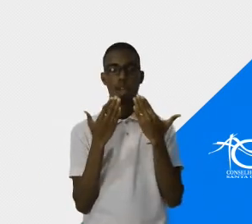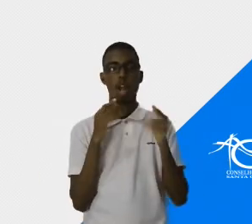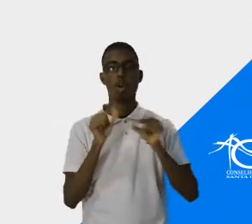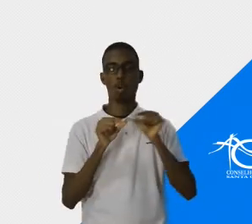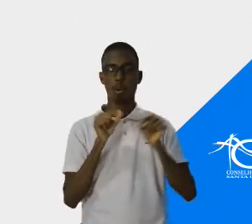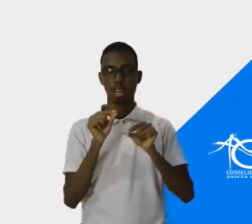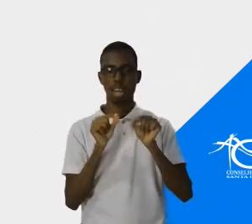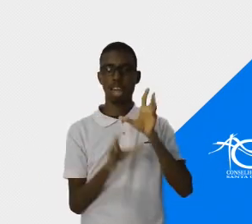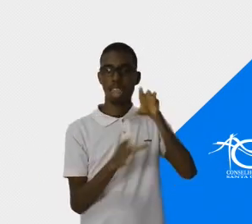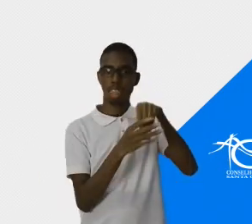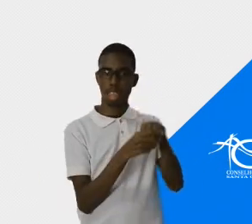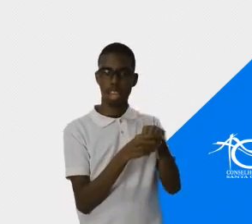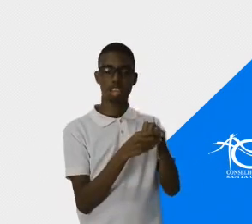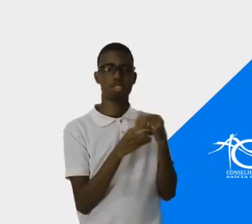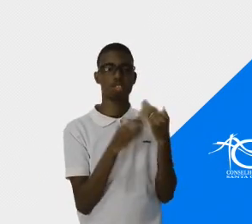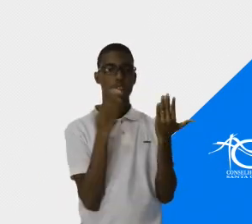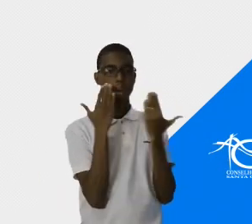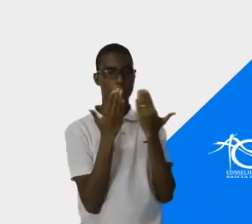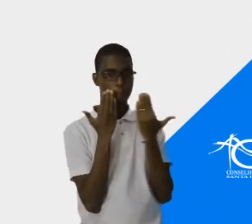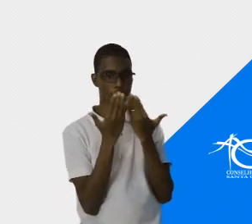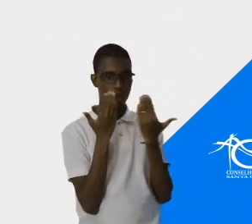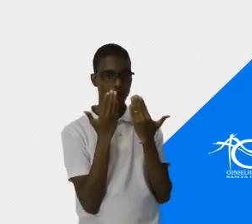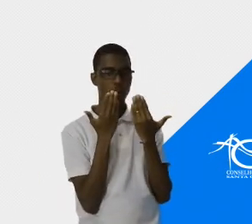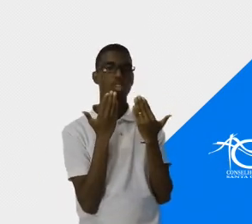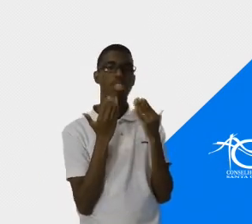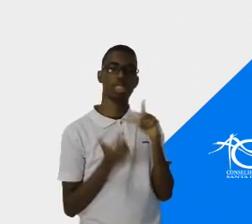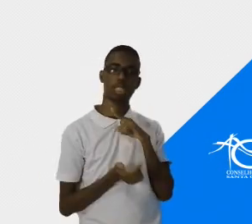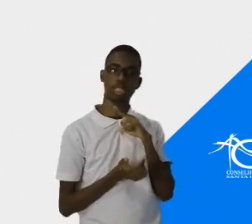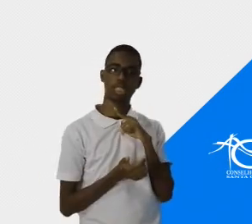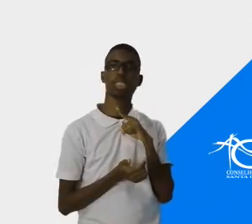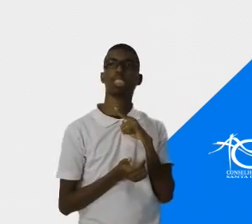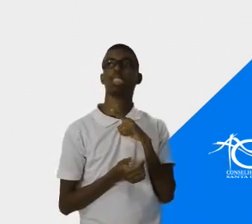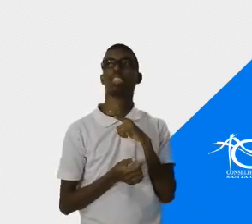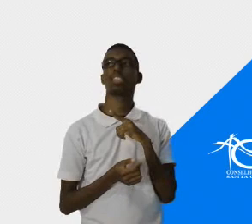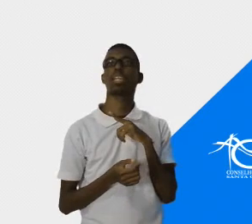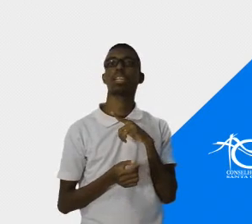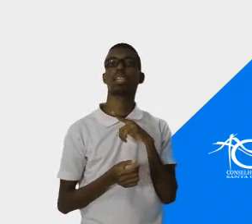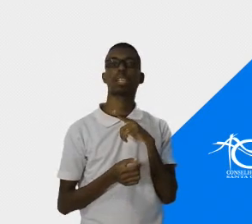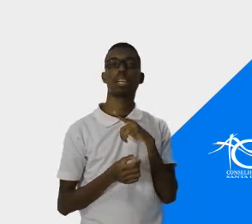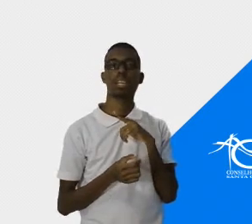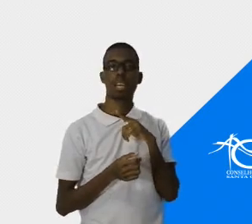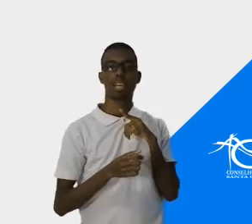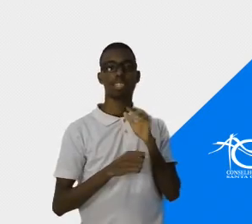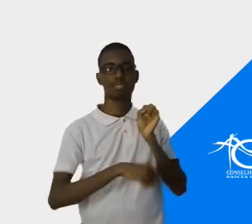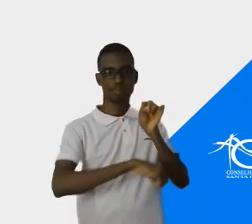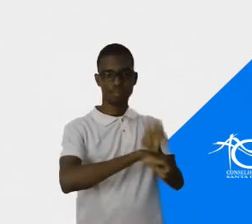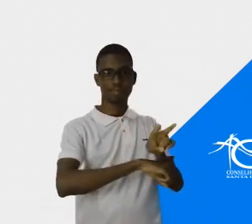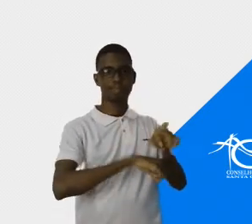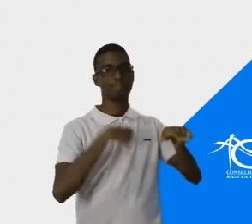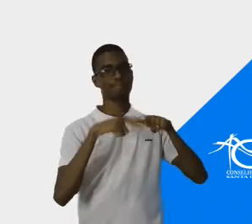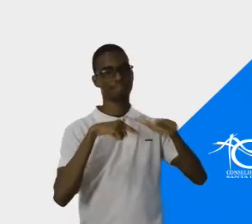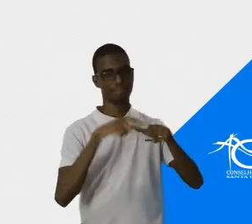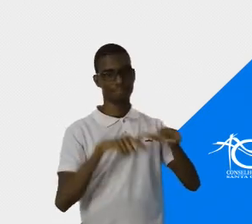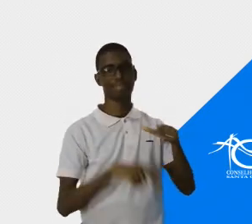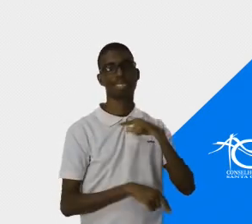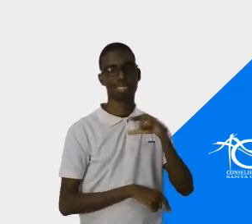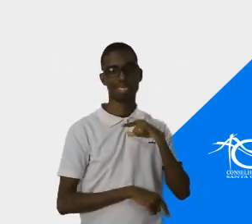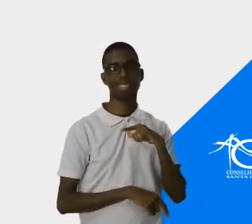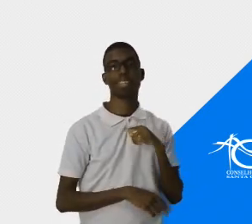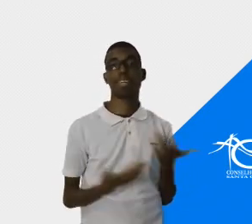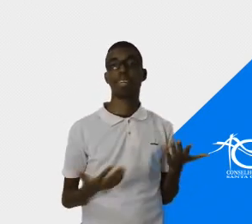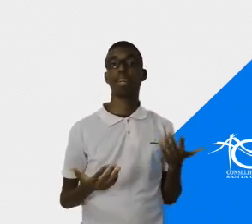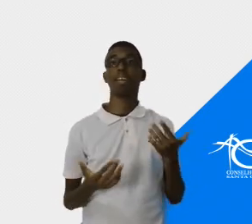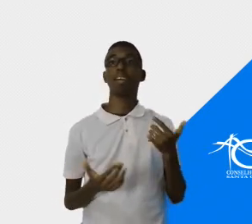e é um fértil campo de exercício profissional. Dificilmente a gente encontra hoje em psicologia algum contexto de